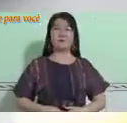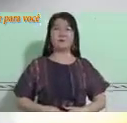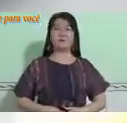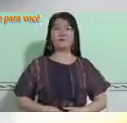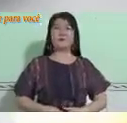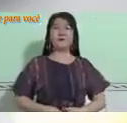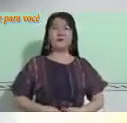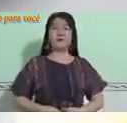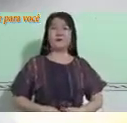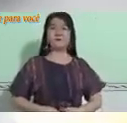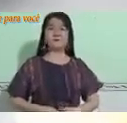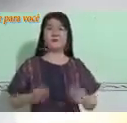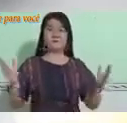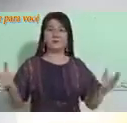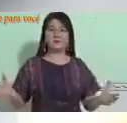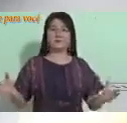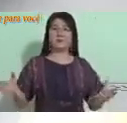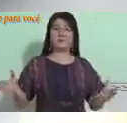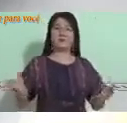eficaz contra a gota e a artrite.